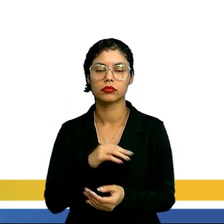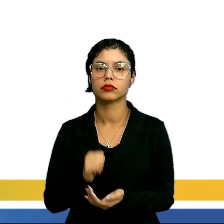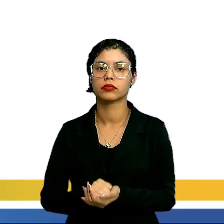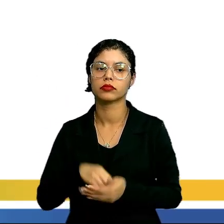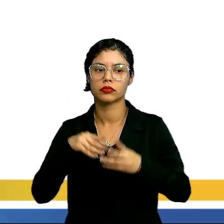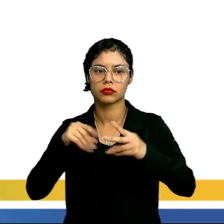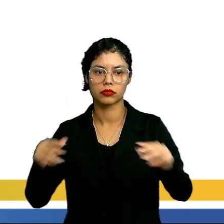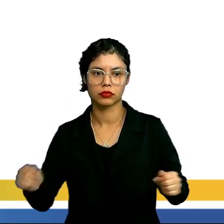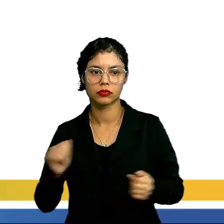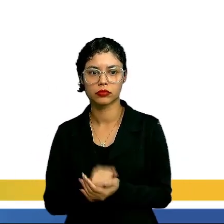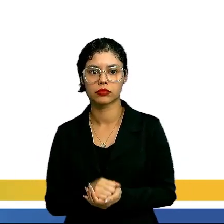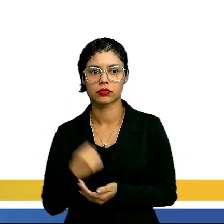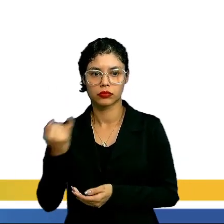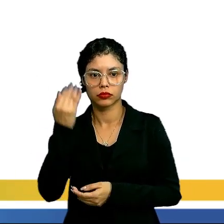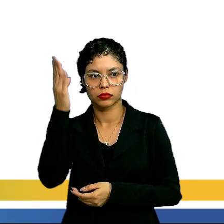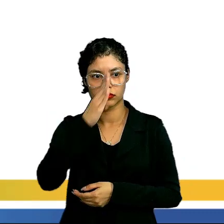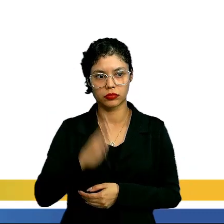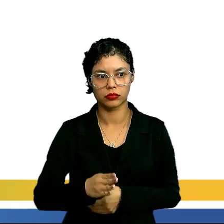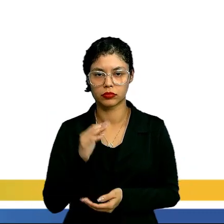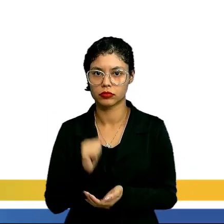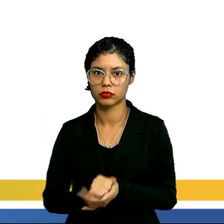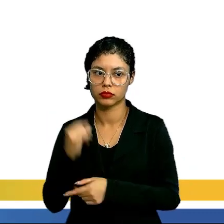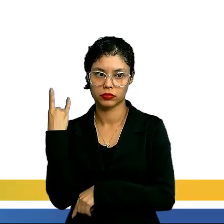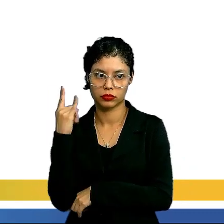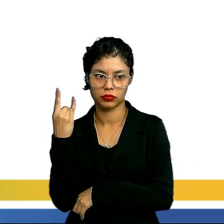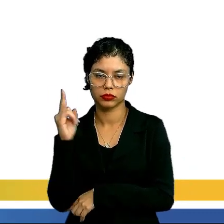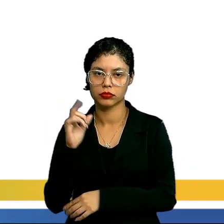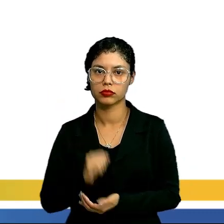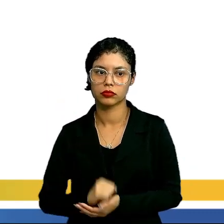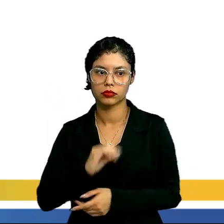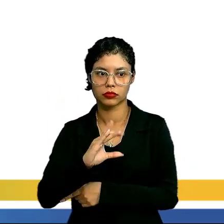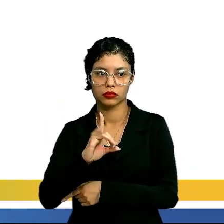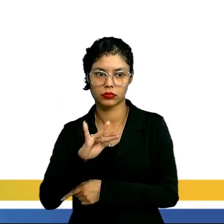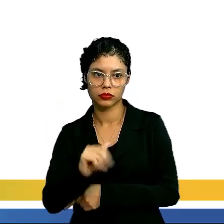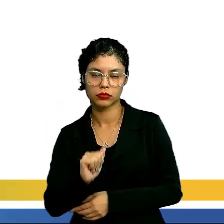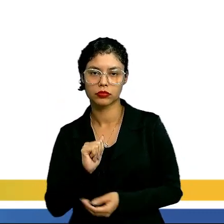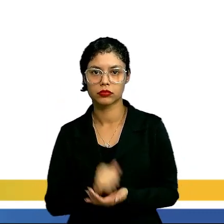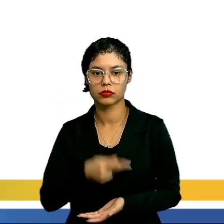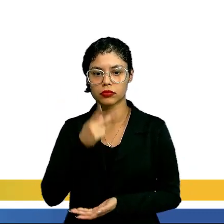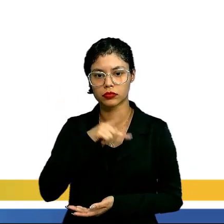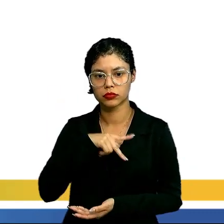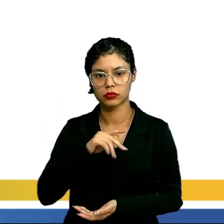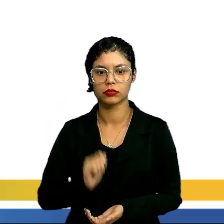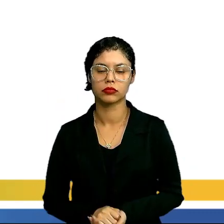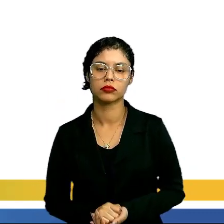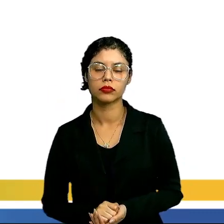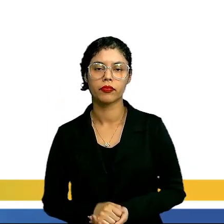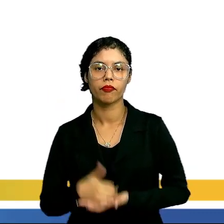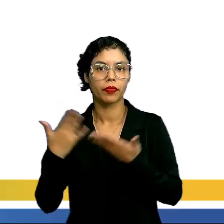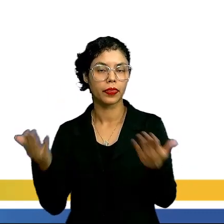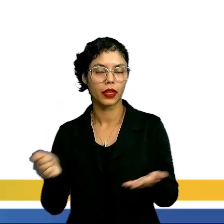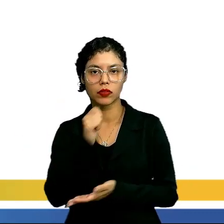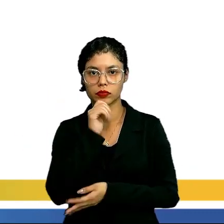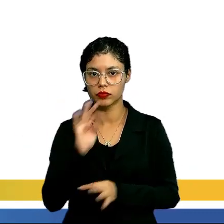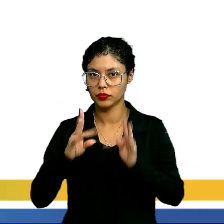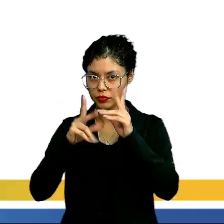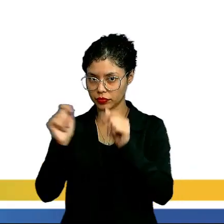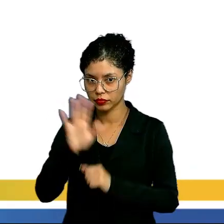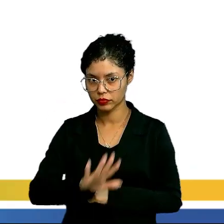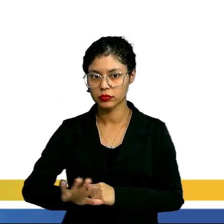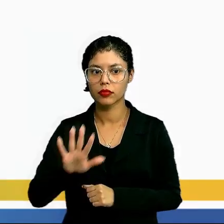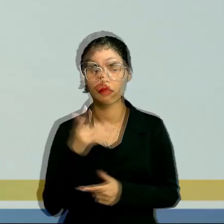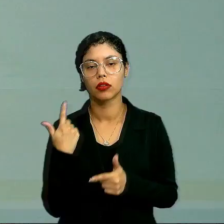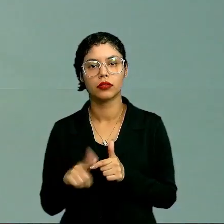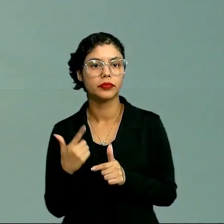Os principais fornecedores do Brasil são a Bolívia, a Colômbia e o Peru. Então, assim, além de tudo isso, nós